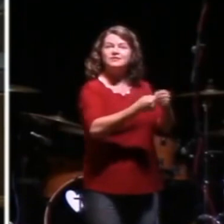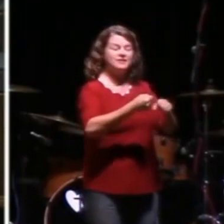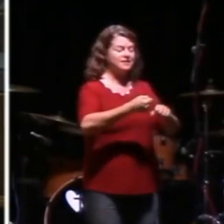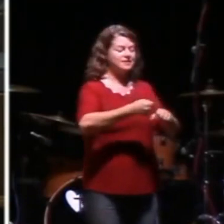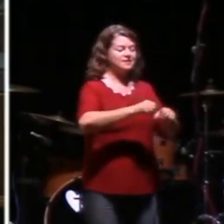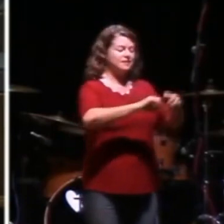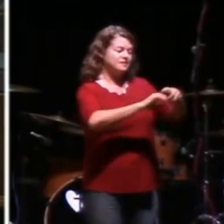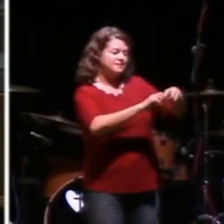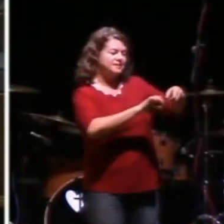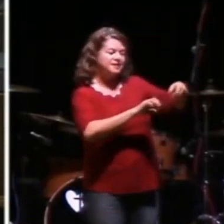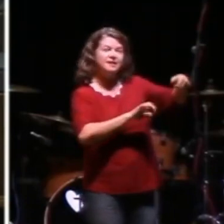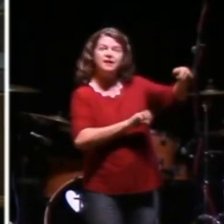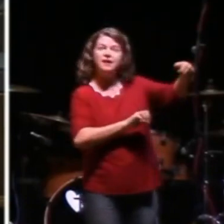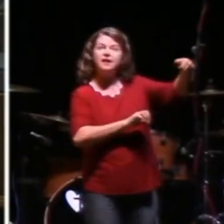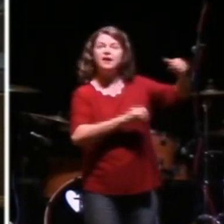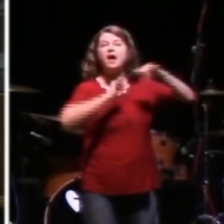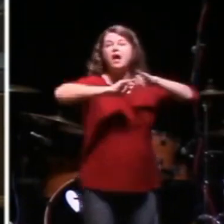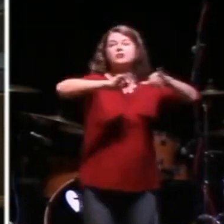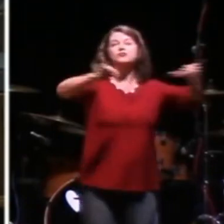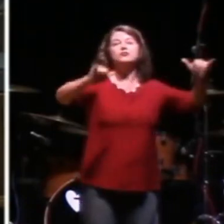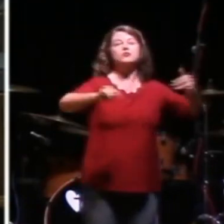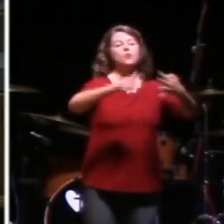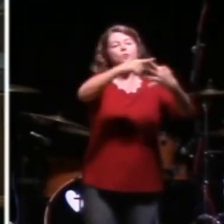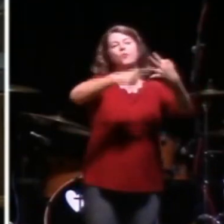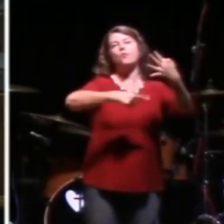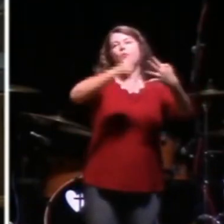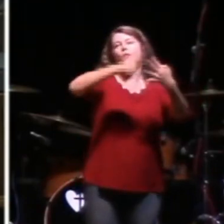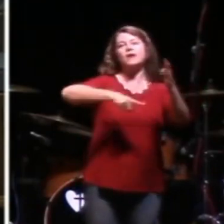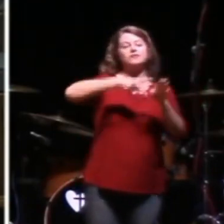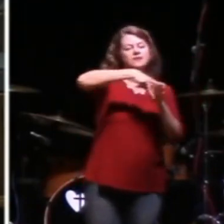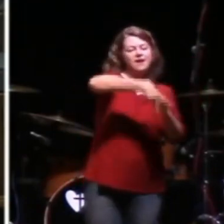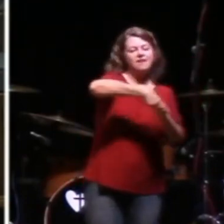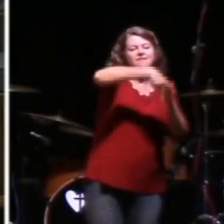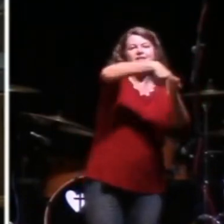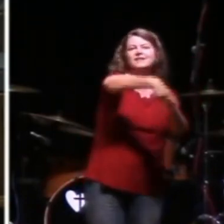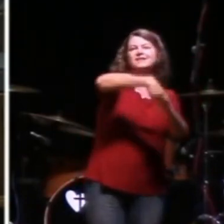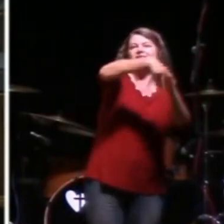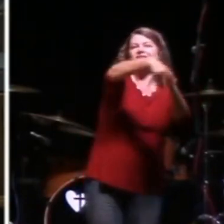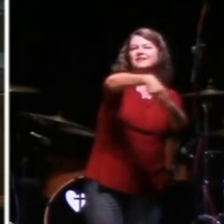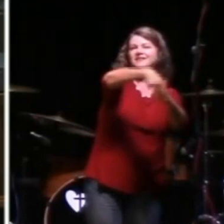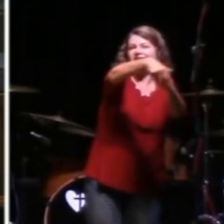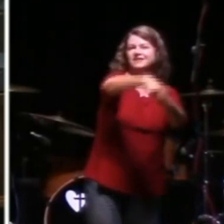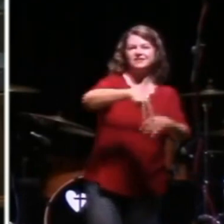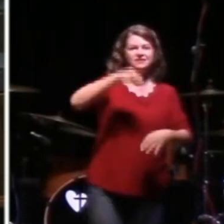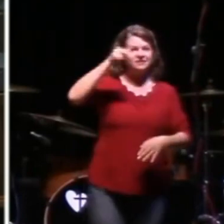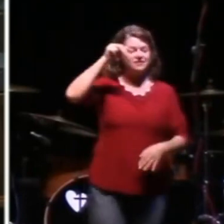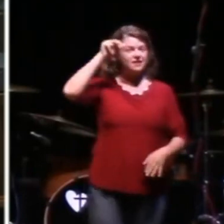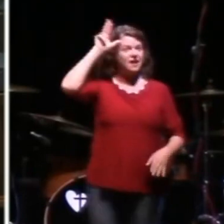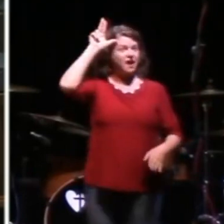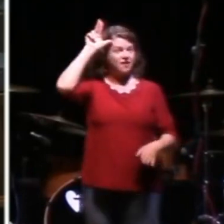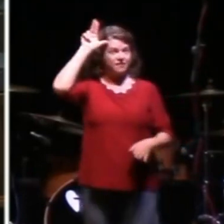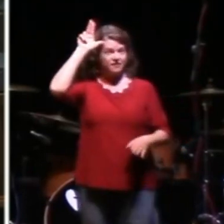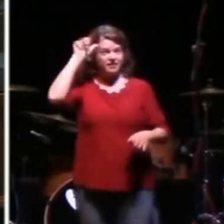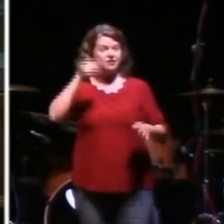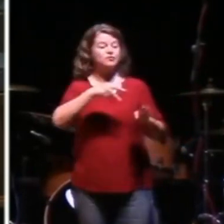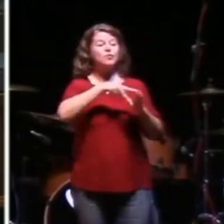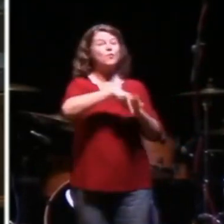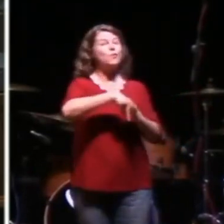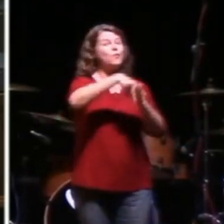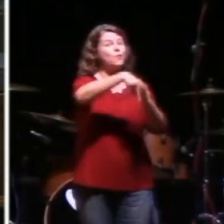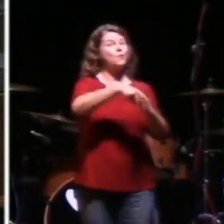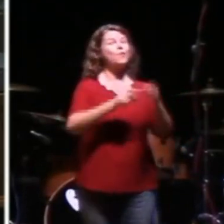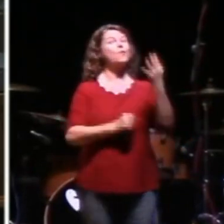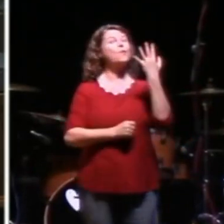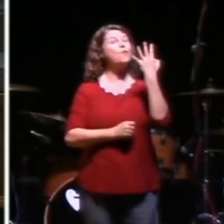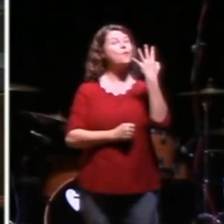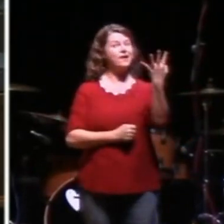anunciam os quatro cavaleiros que vem cima de quatro cavalos que tem cada uma deles o juizo diferente sobre a face da terra